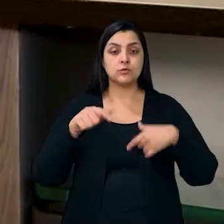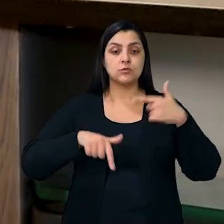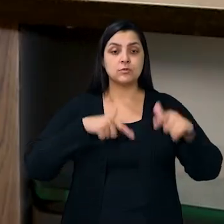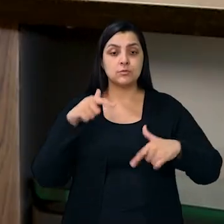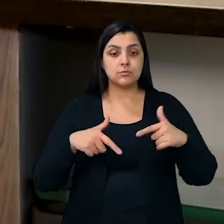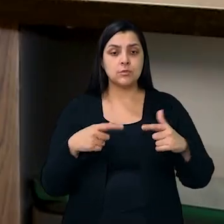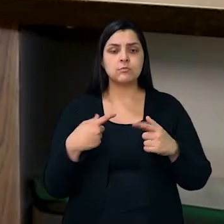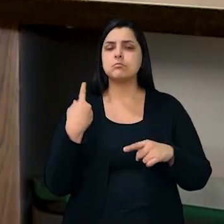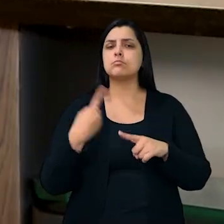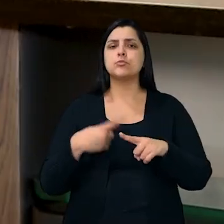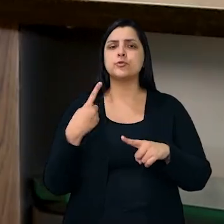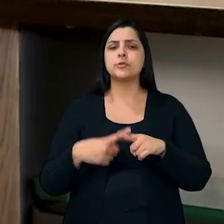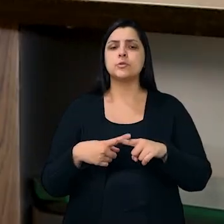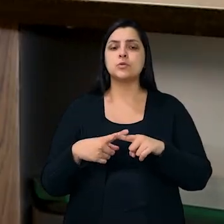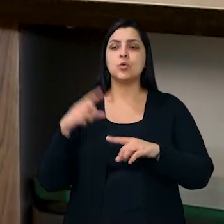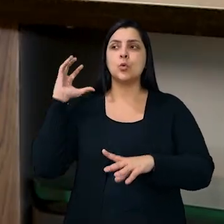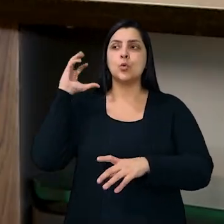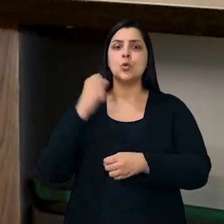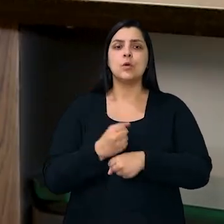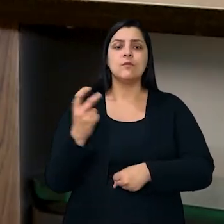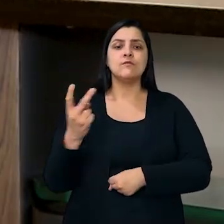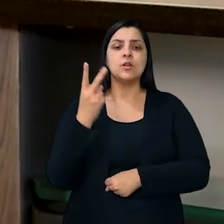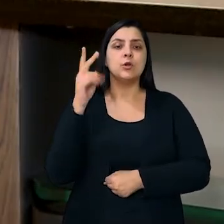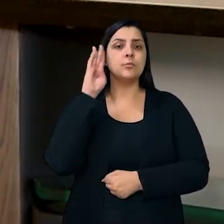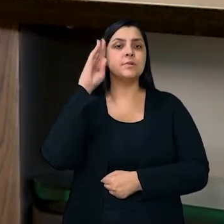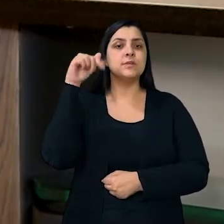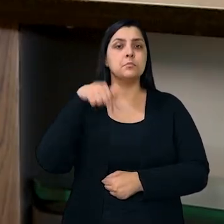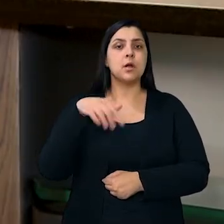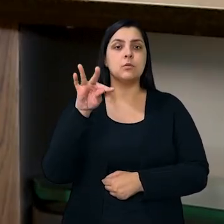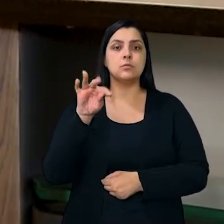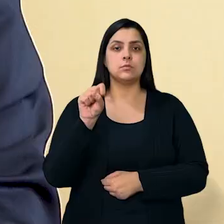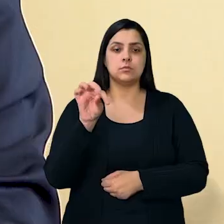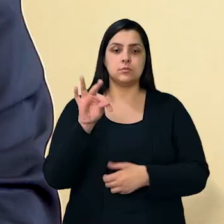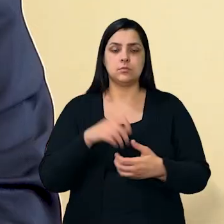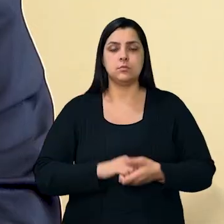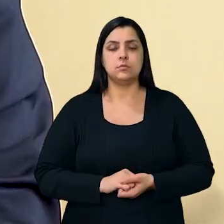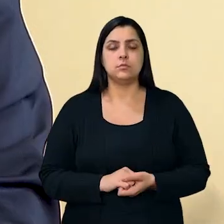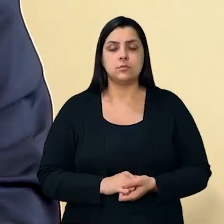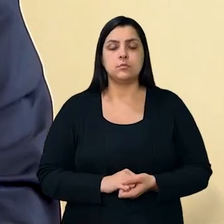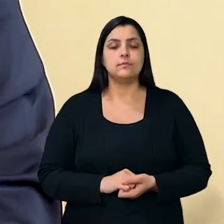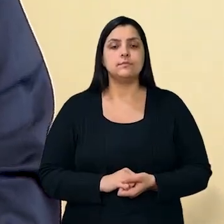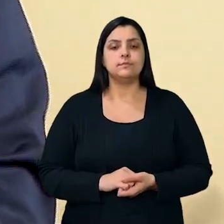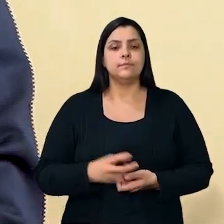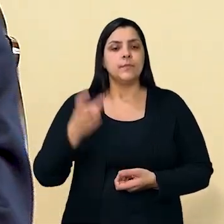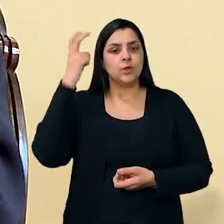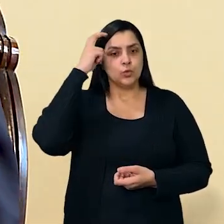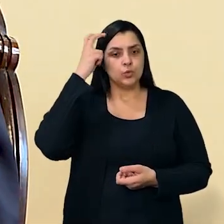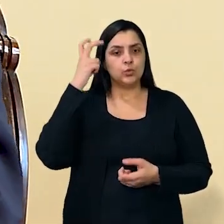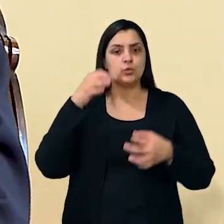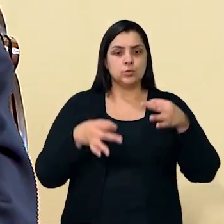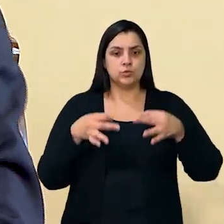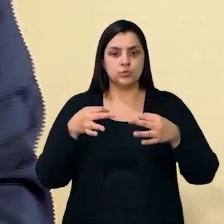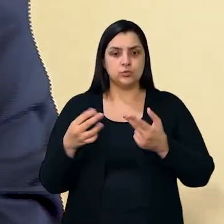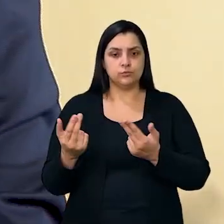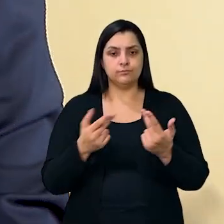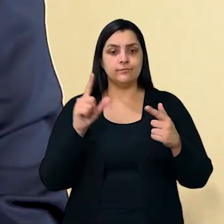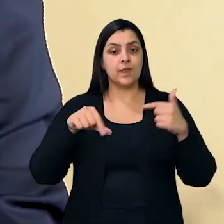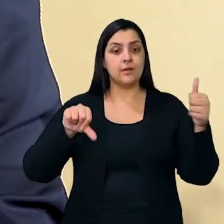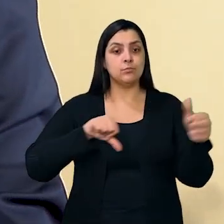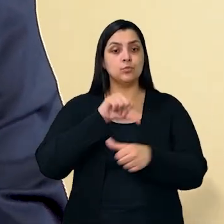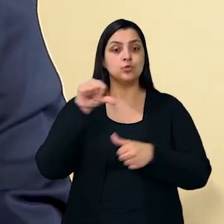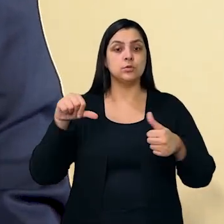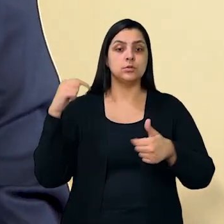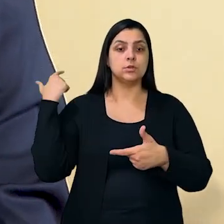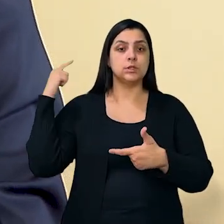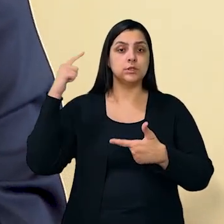Justiça do Trabalho e por que resgatar esse valor essencial para o TST? A cultura de precedentes é uma